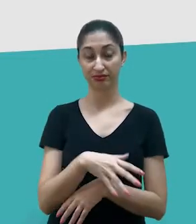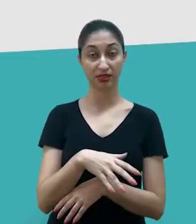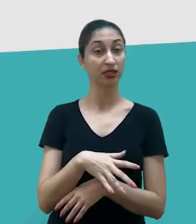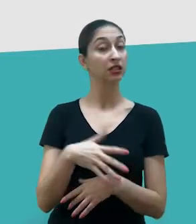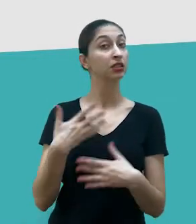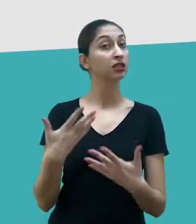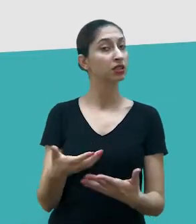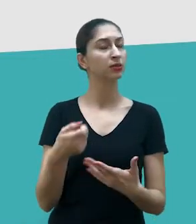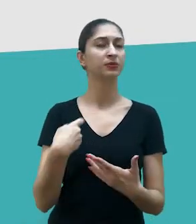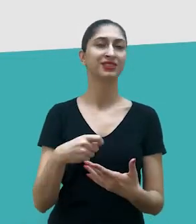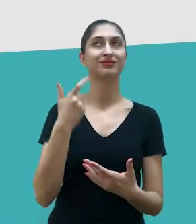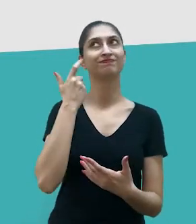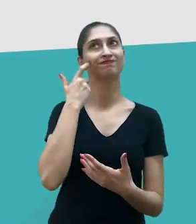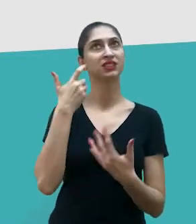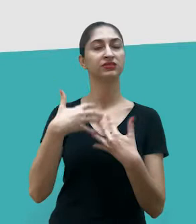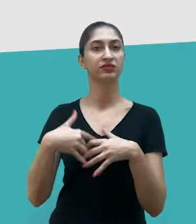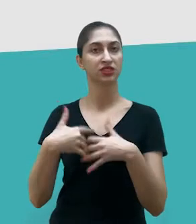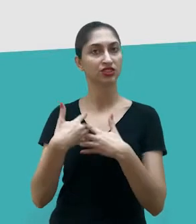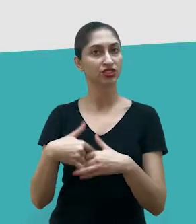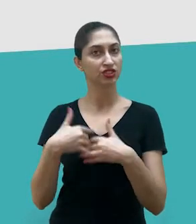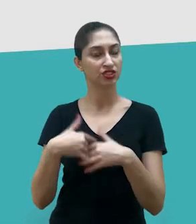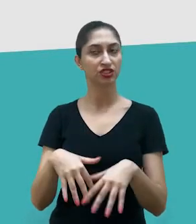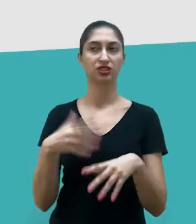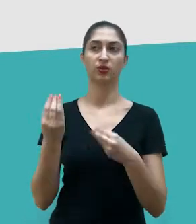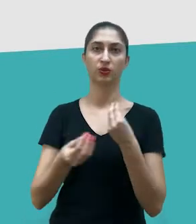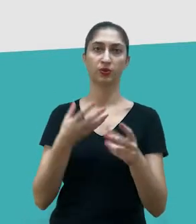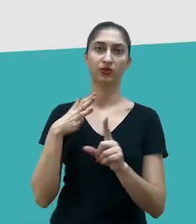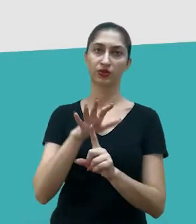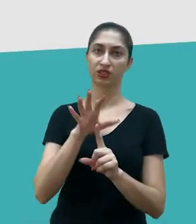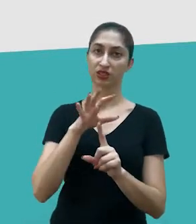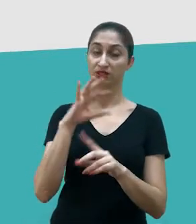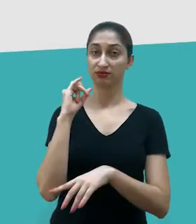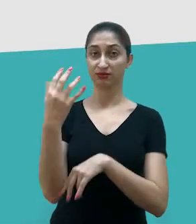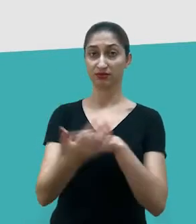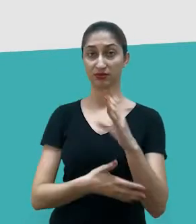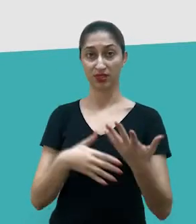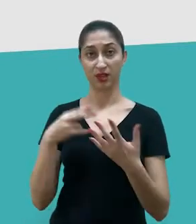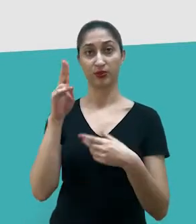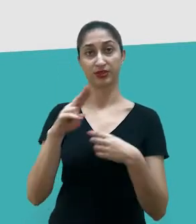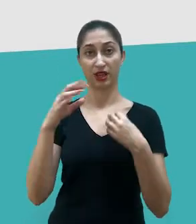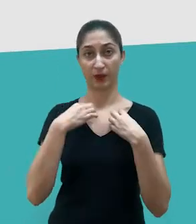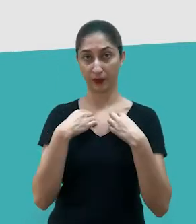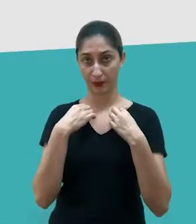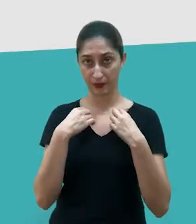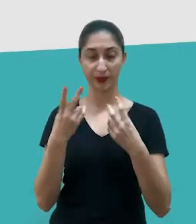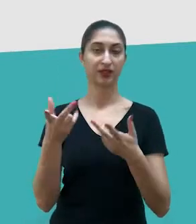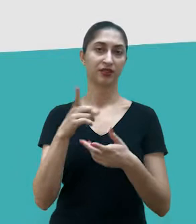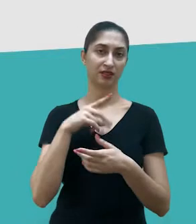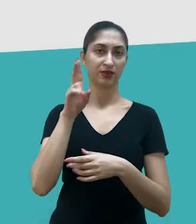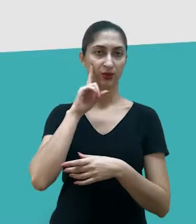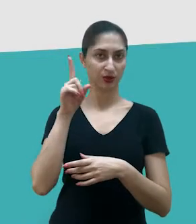preciso, então, repensar, né? E pensar os impactos ambientais que o uso da roupa tem no nosso dia a